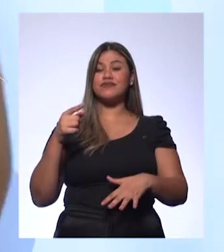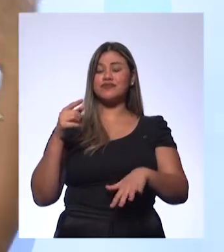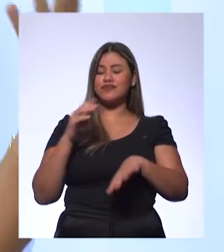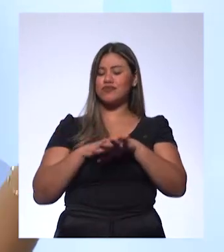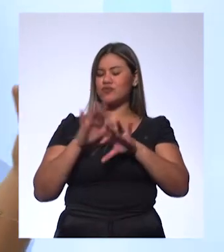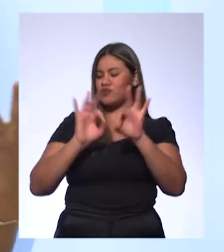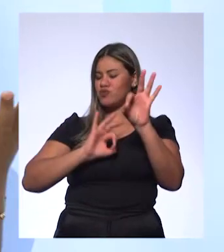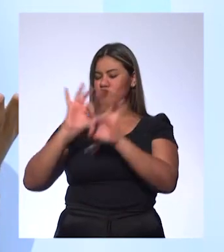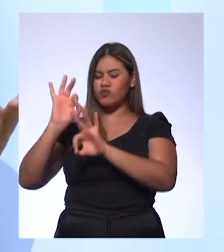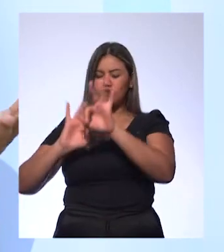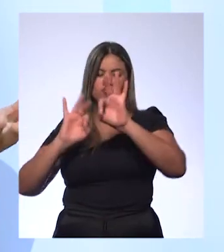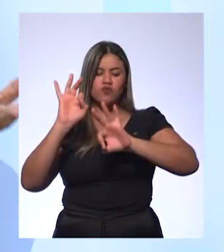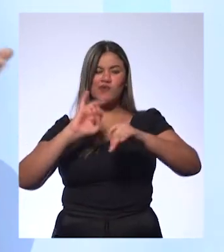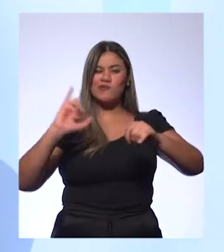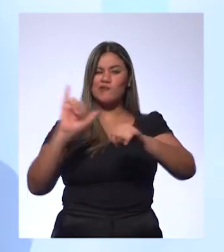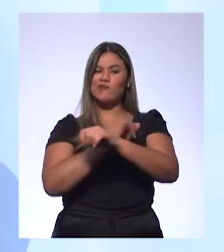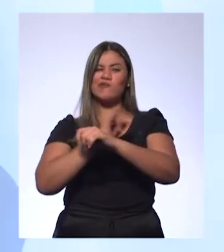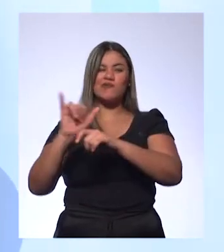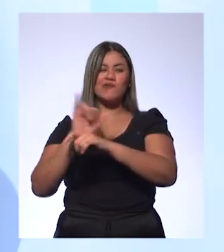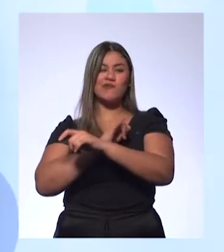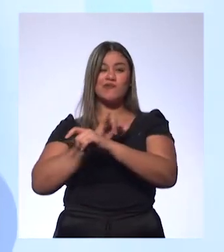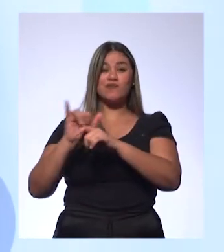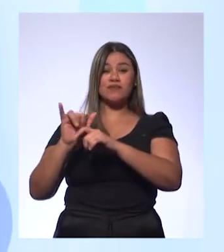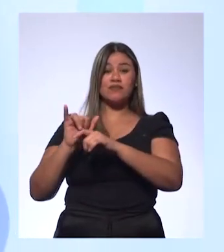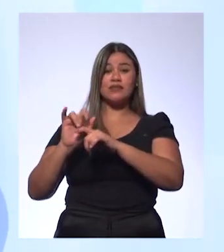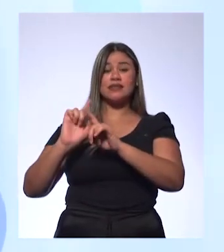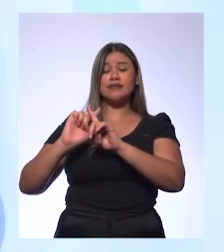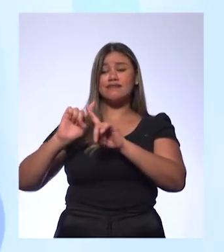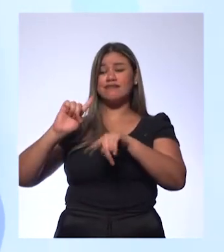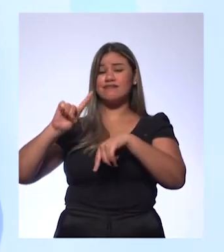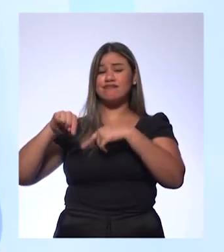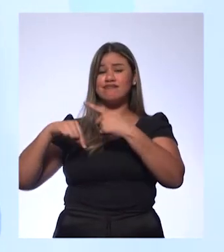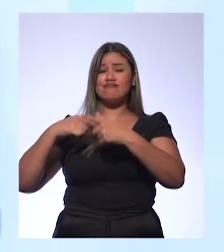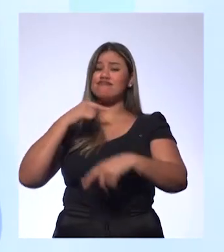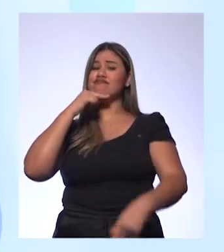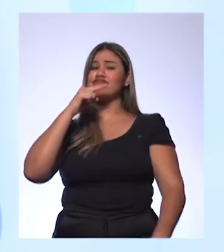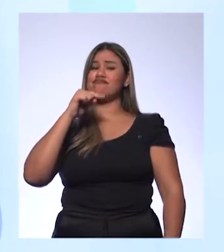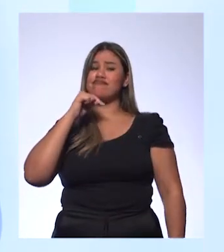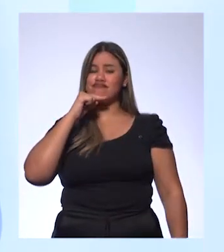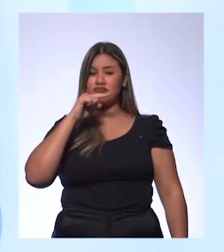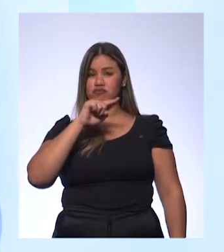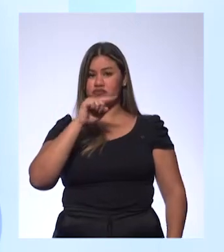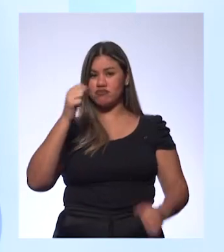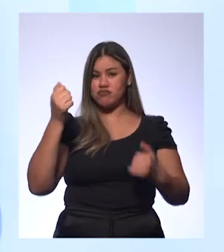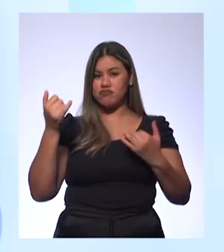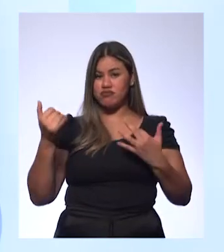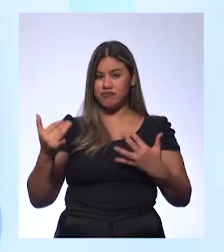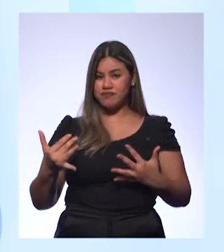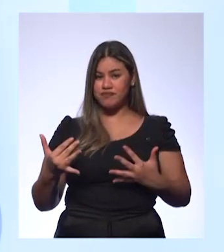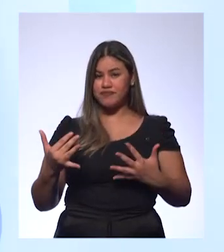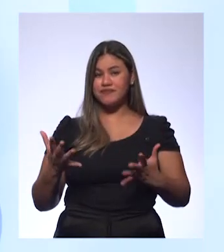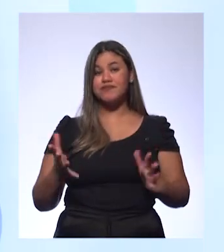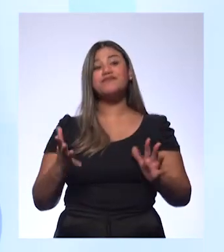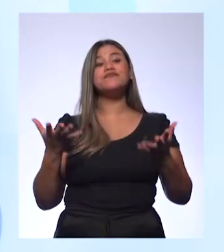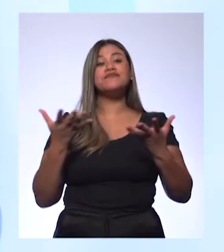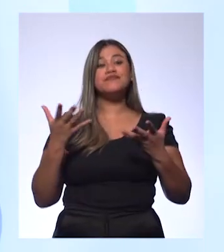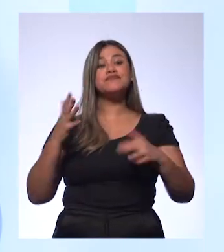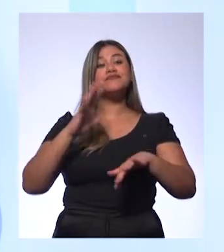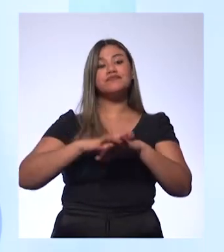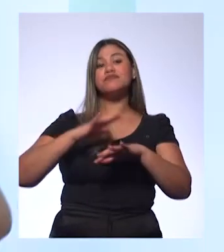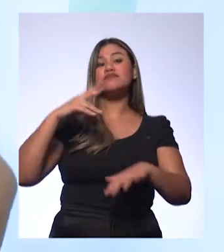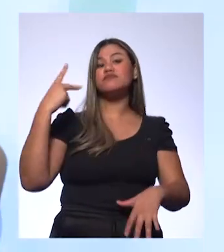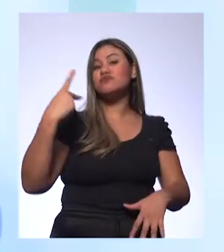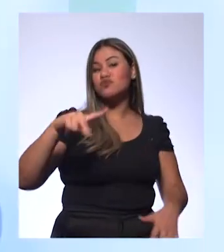altas estratégias, mas as estratégias não deram certo. Vocês ouviram aí o relato dela, né? Então, agora você é o